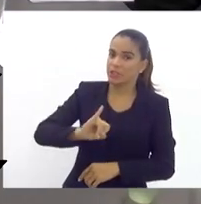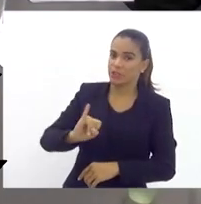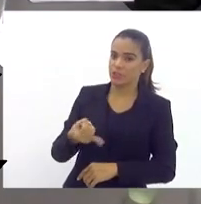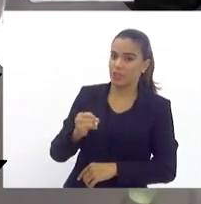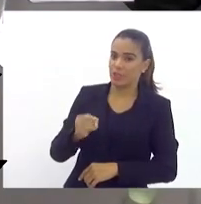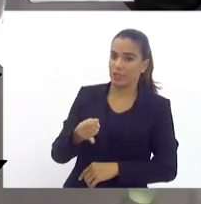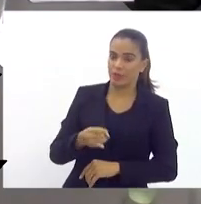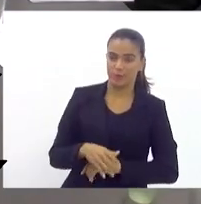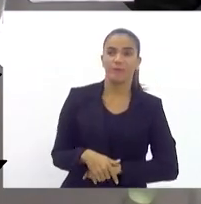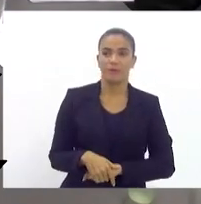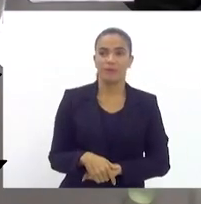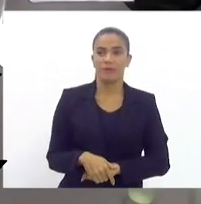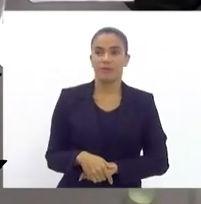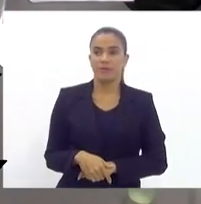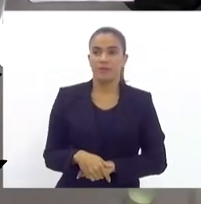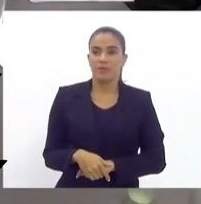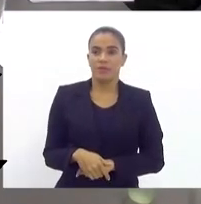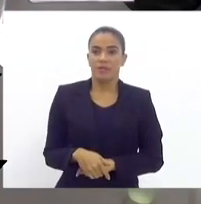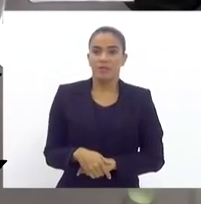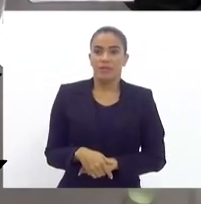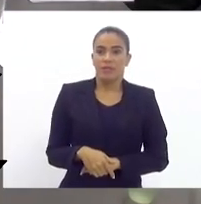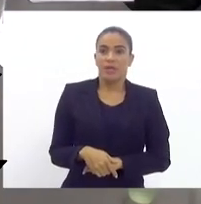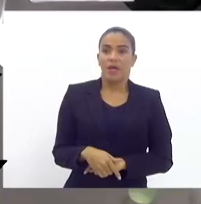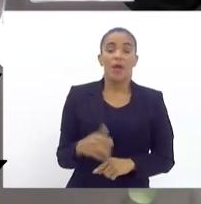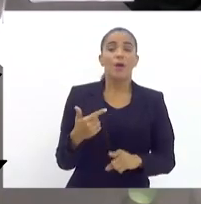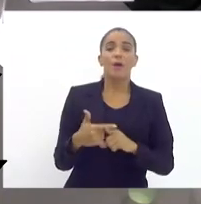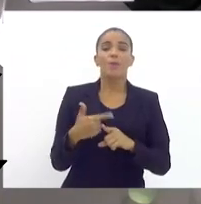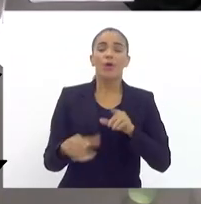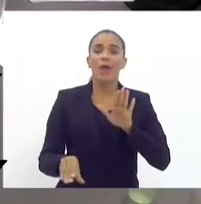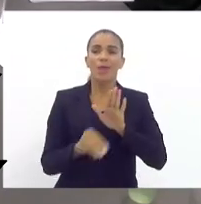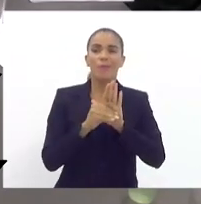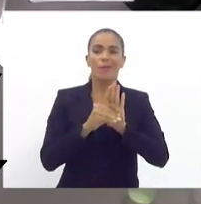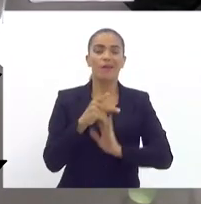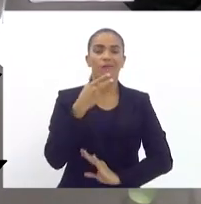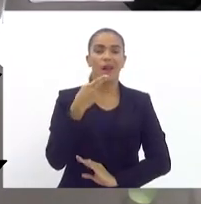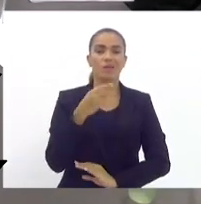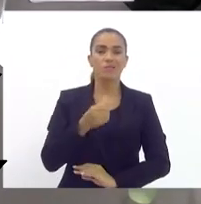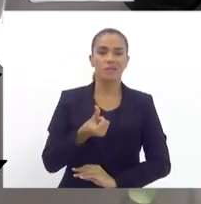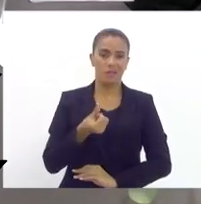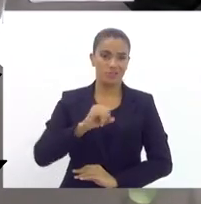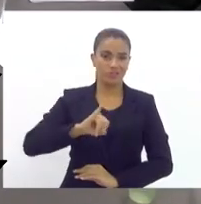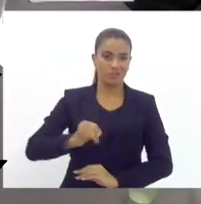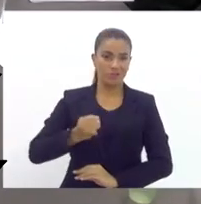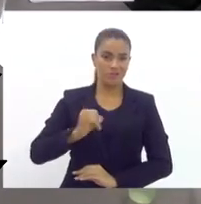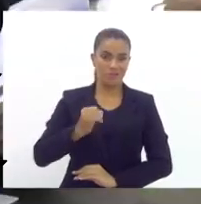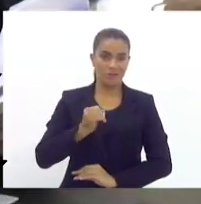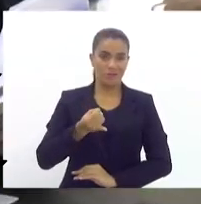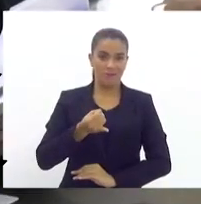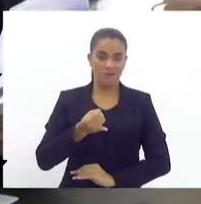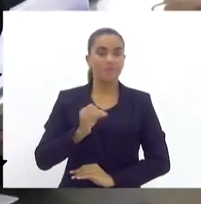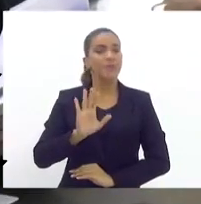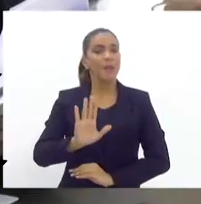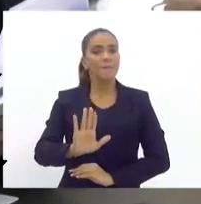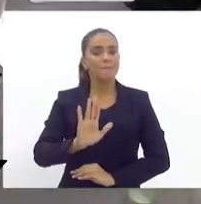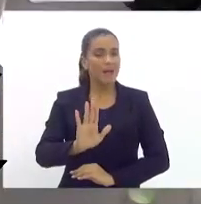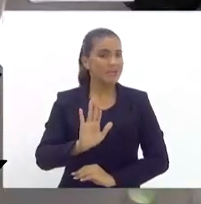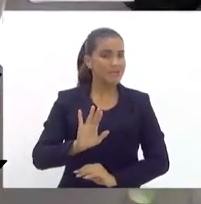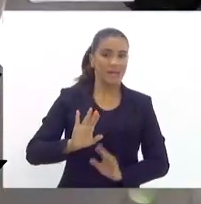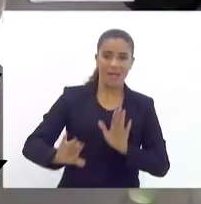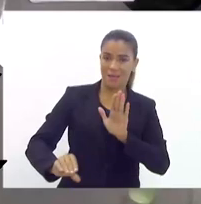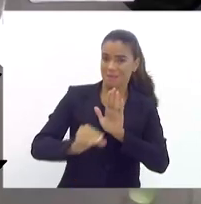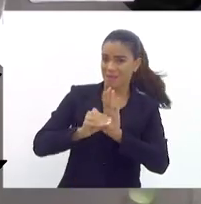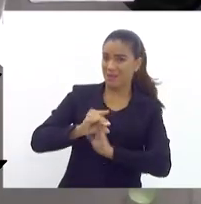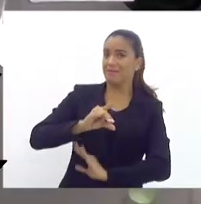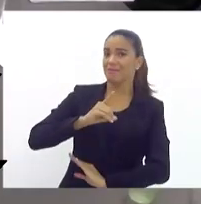janeiro. Por que não? Não, porque na ementa fala 6 de janeiro e no... Mas a ementa está